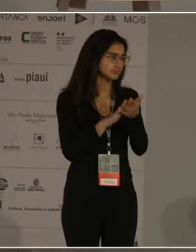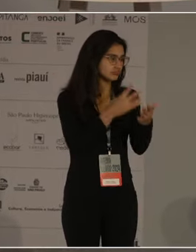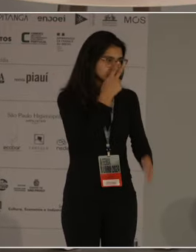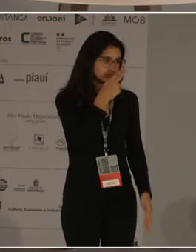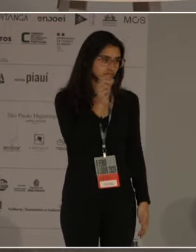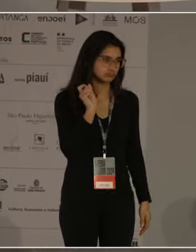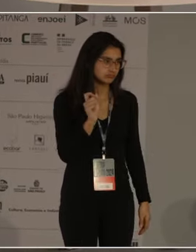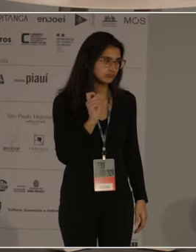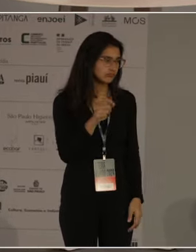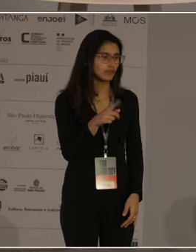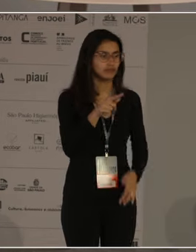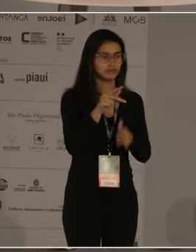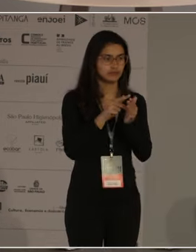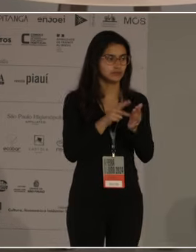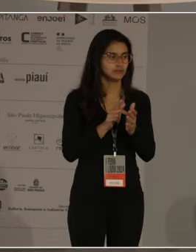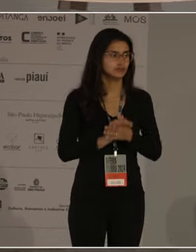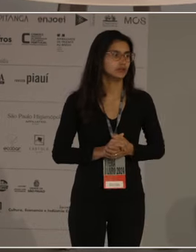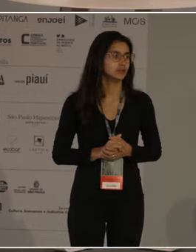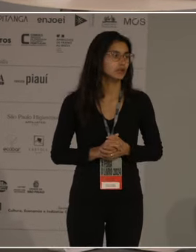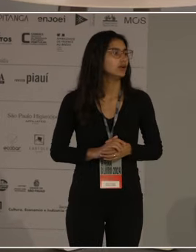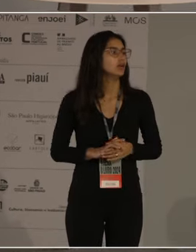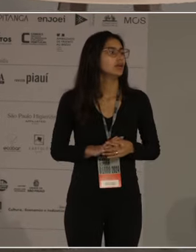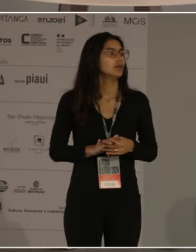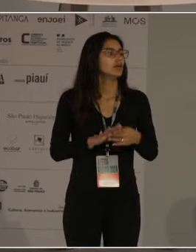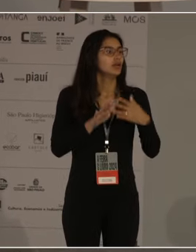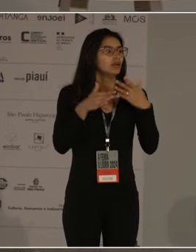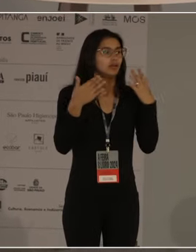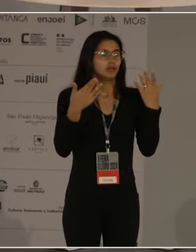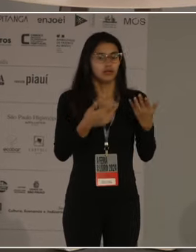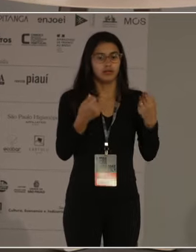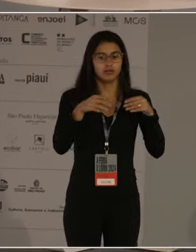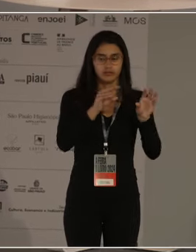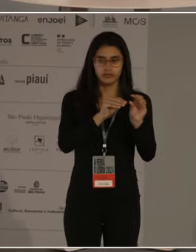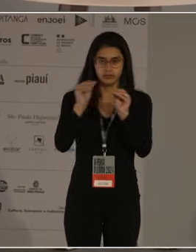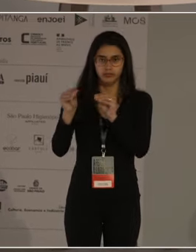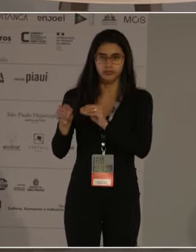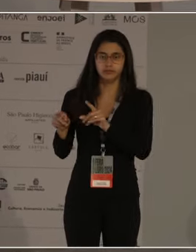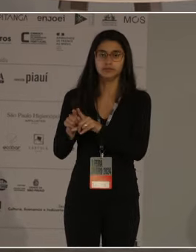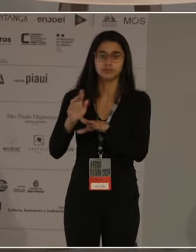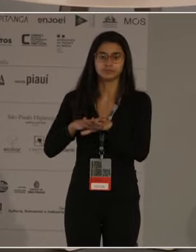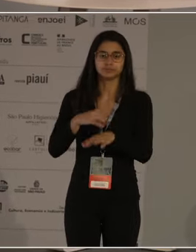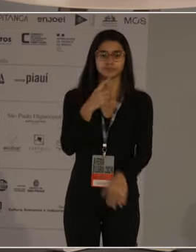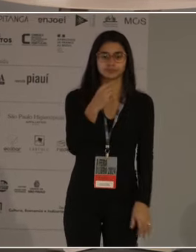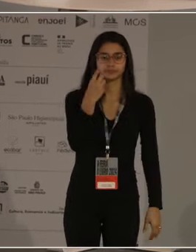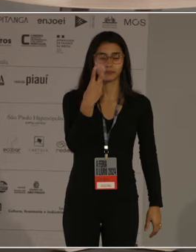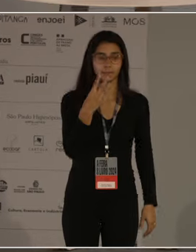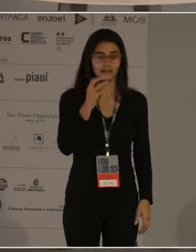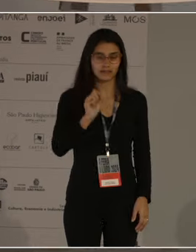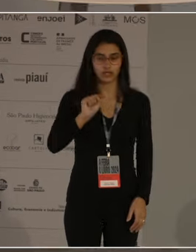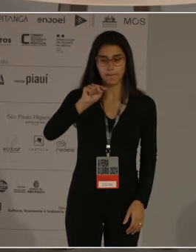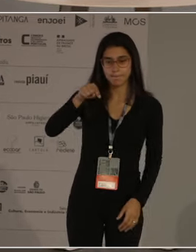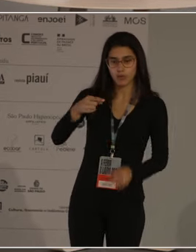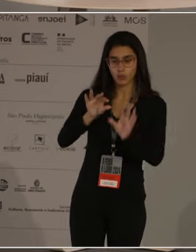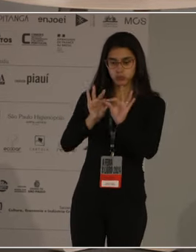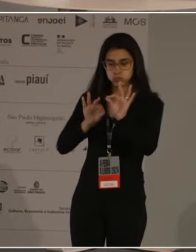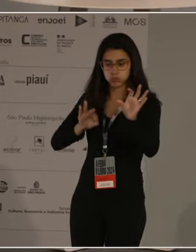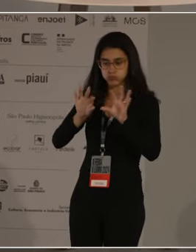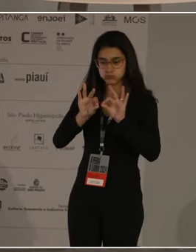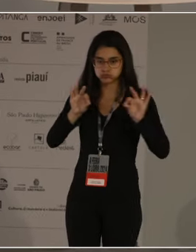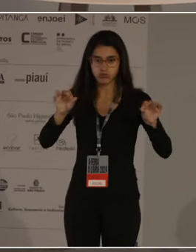achavam que não ia sair. Quando eles tiveram que sair, quer dizer, o parque ele tem 130 mil hectares, ele é muito